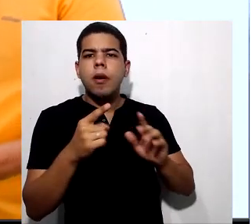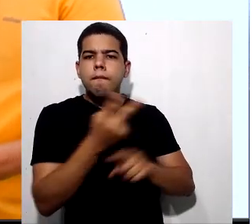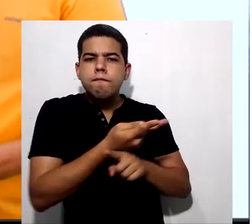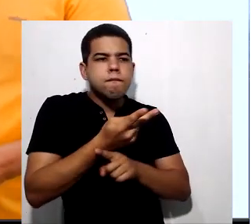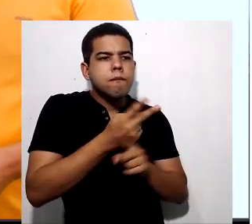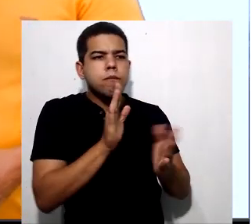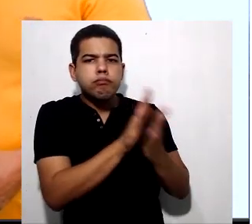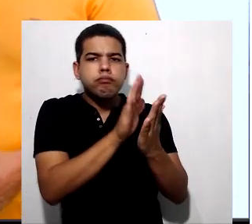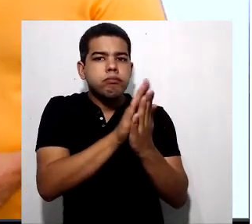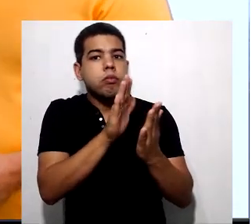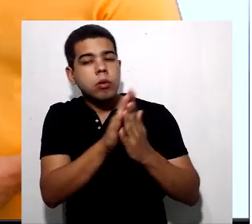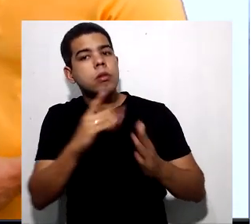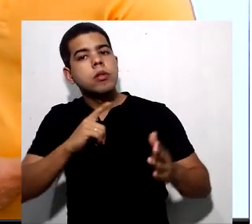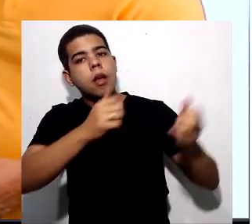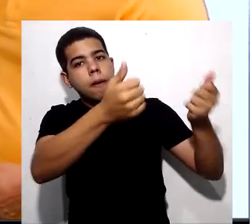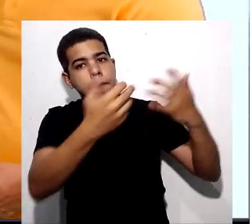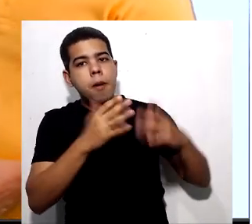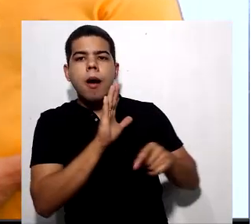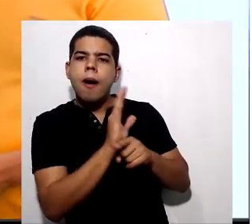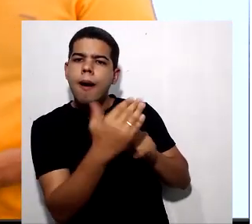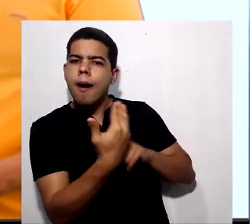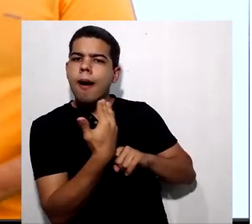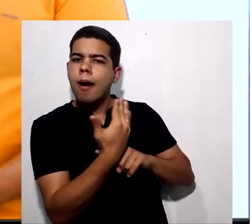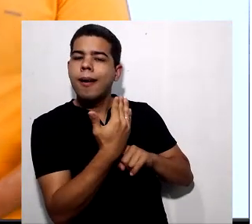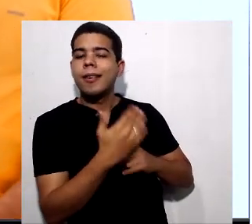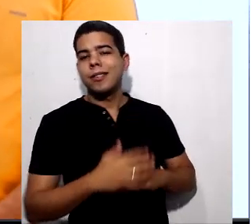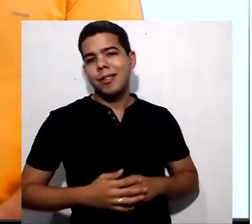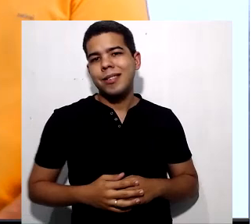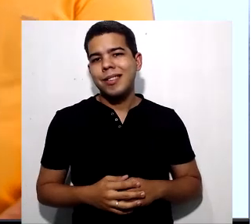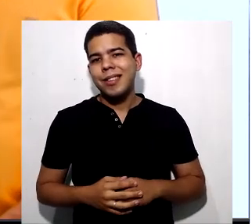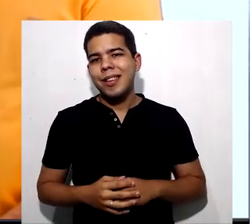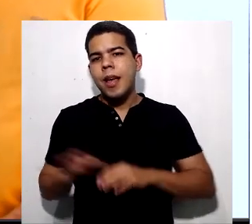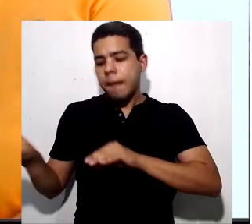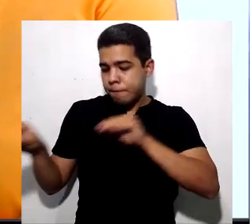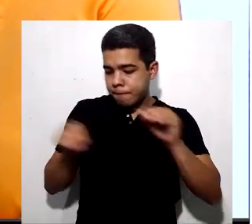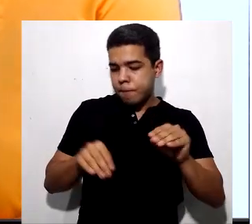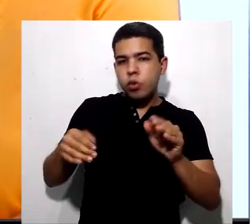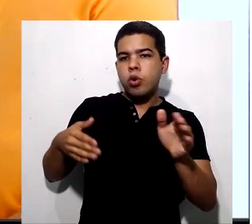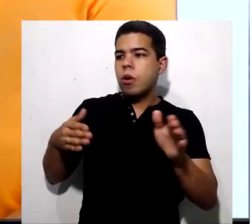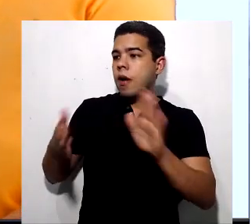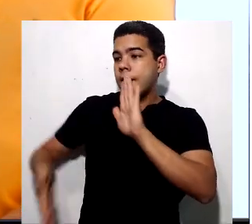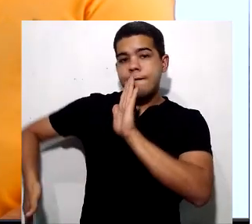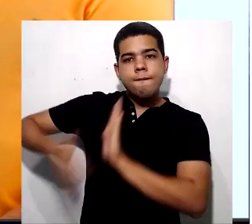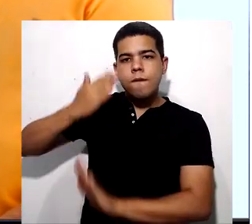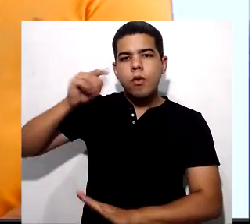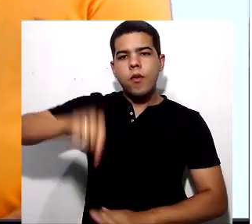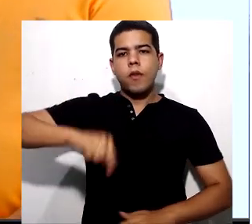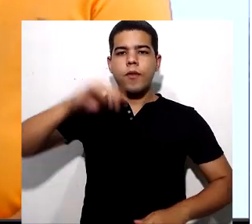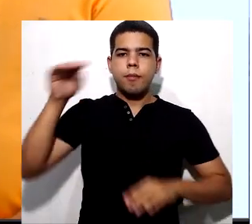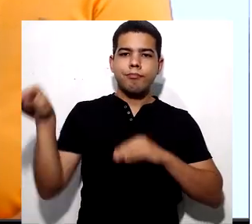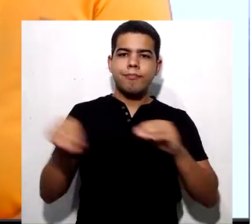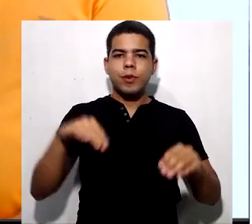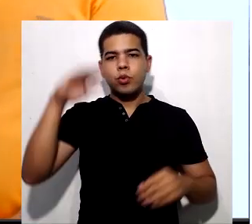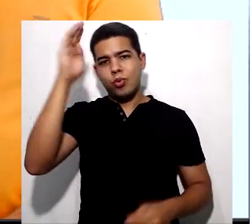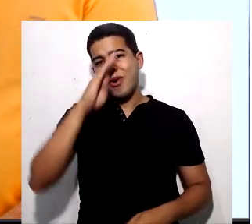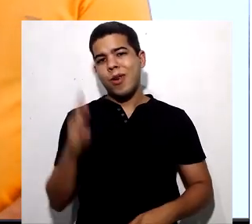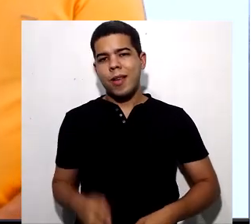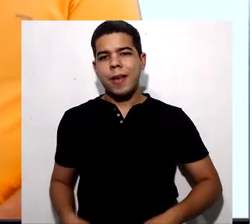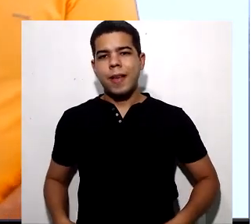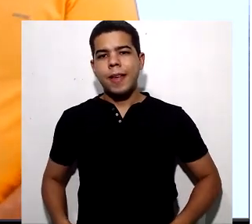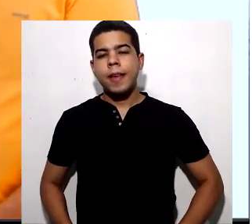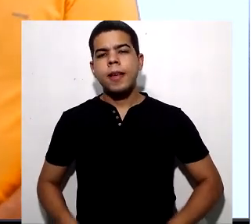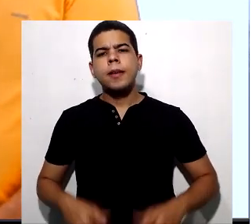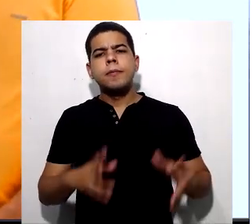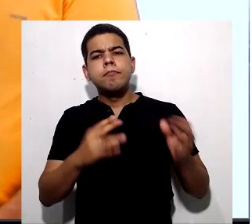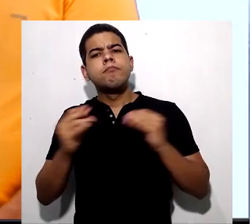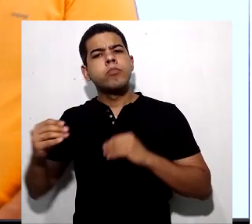da família. Ela foi uma imigrante. É importante salientar, Samuel, que nós encontramos hoje, justamente nos noticiários, os imigrantes,